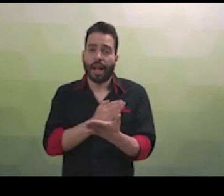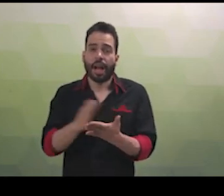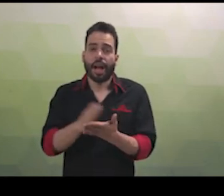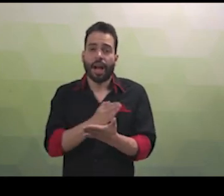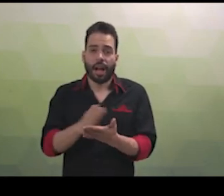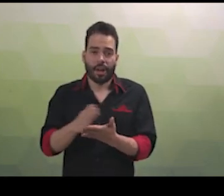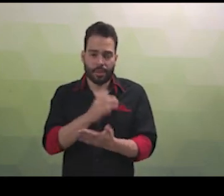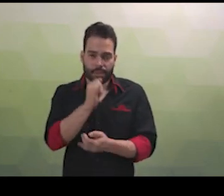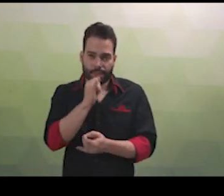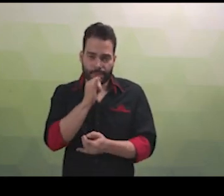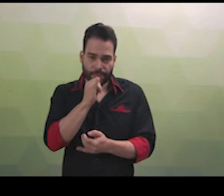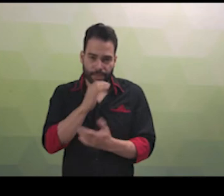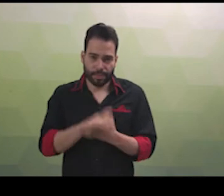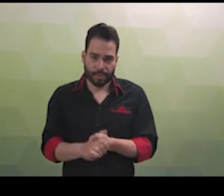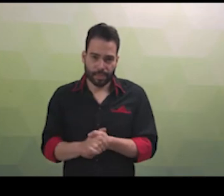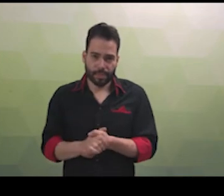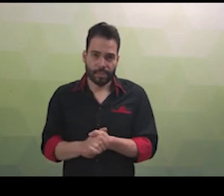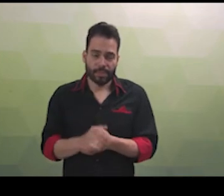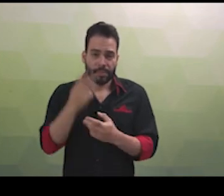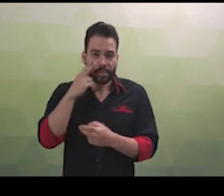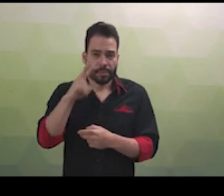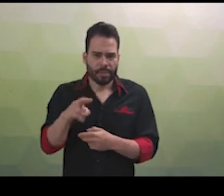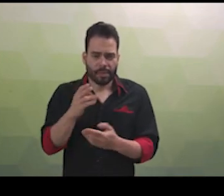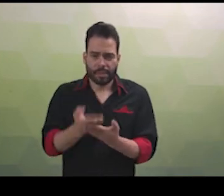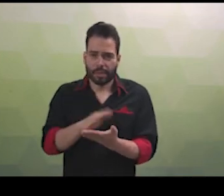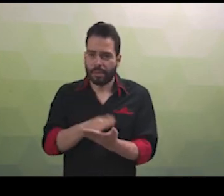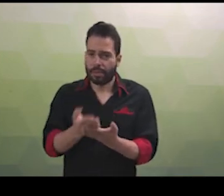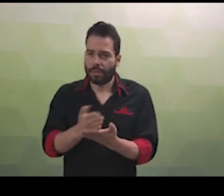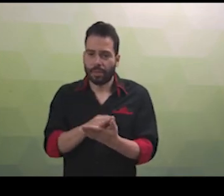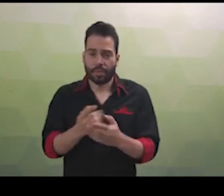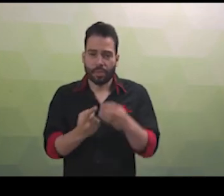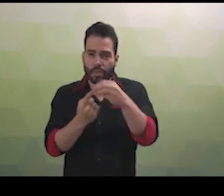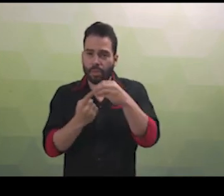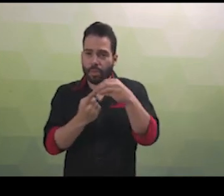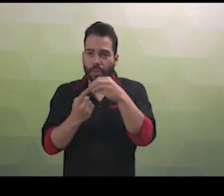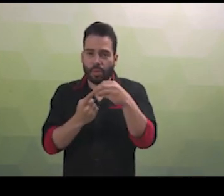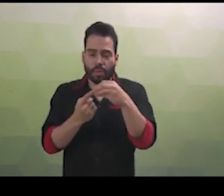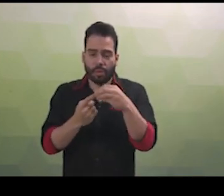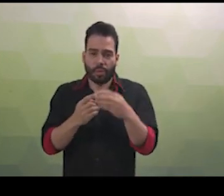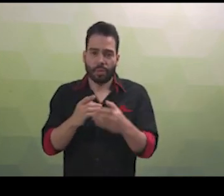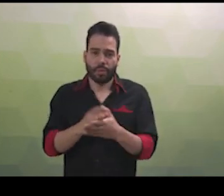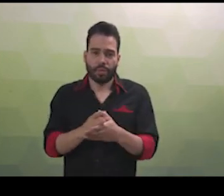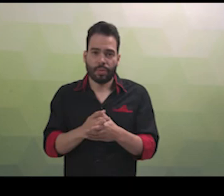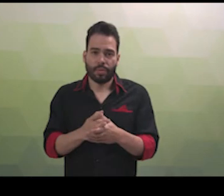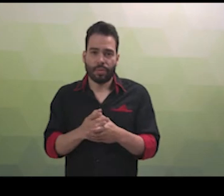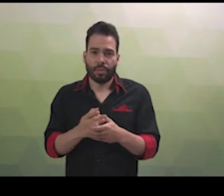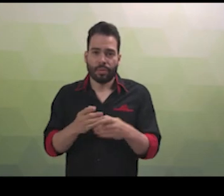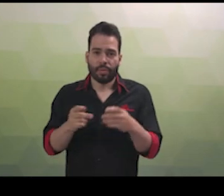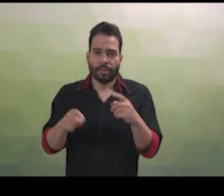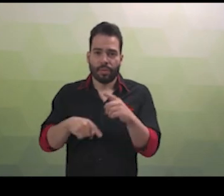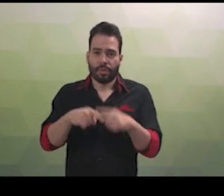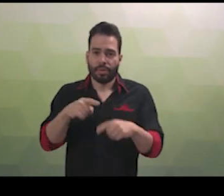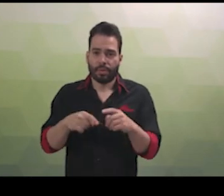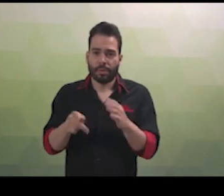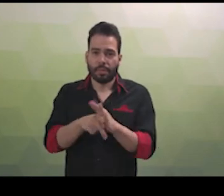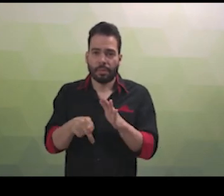são alguns exemplos existentes. Vimos aqui que o intérprete não é o único recurso para que essa